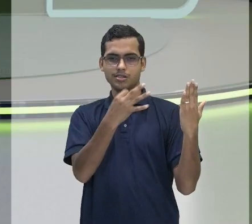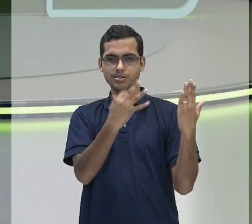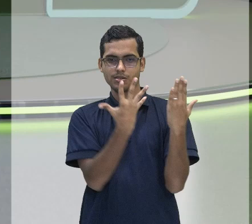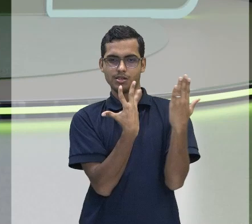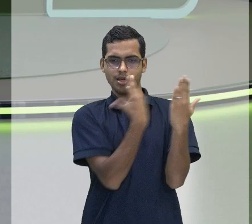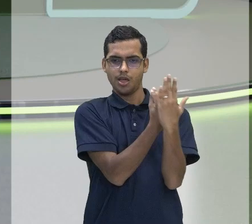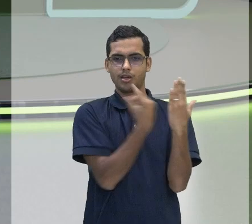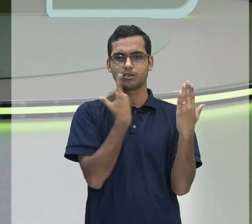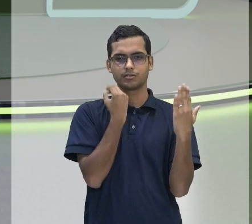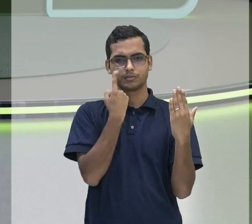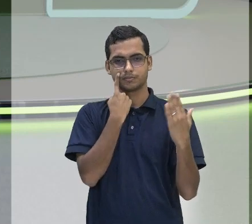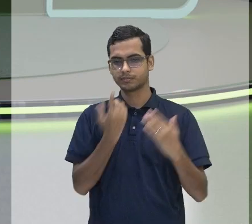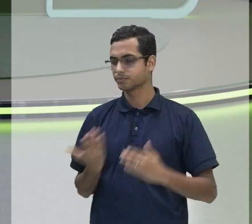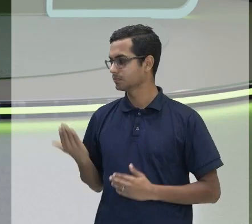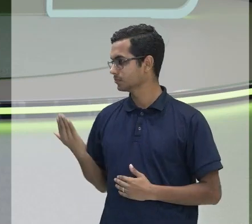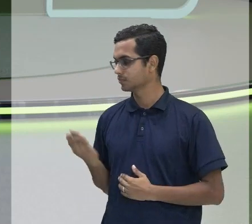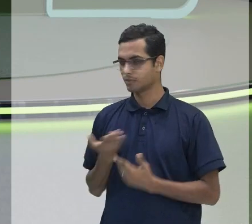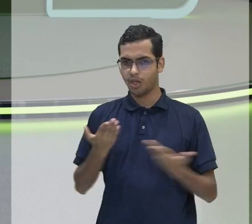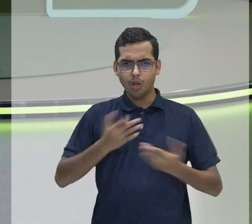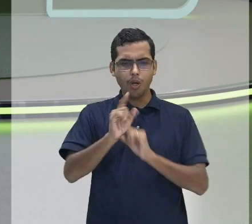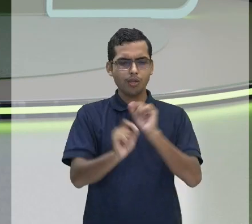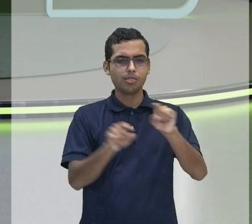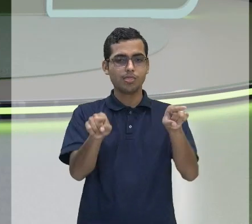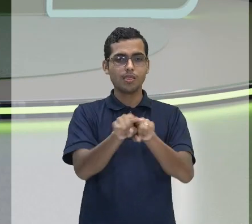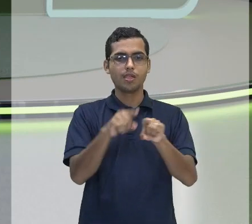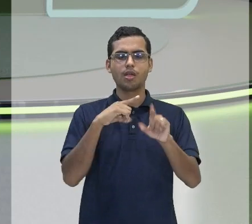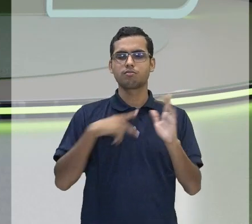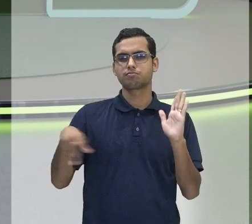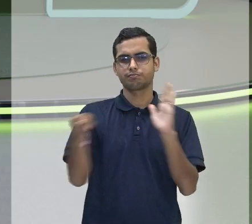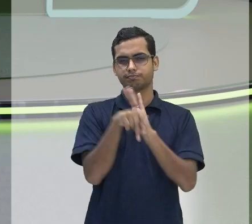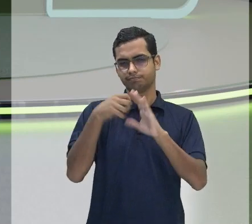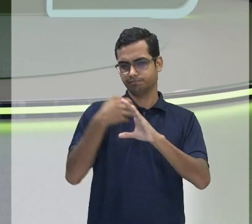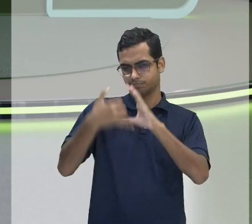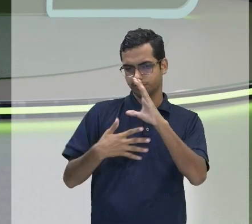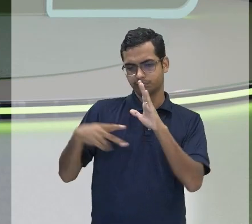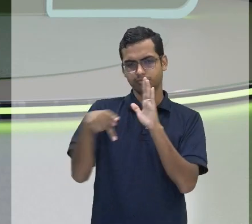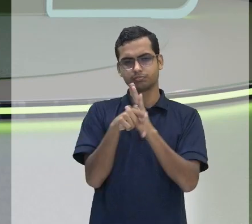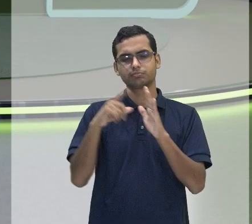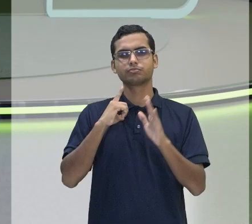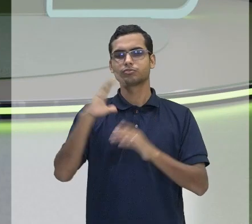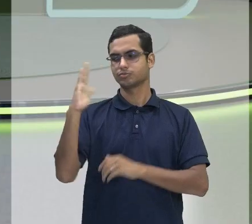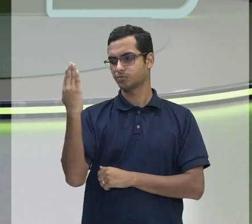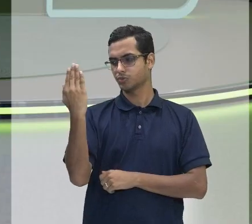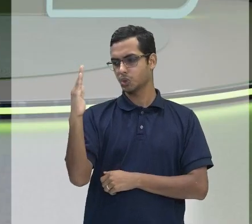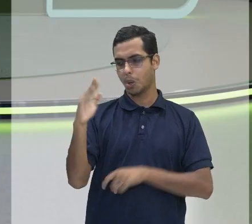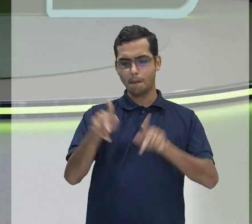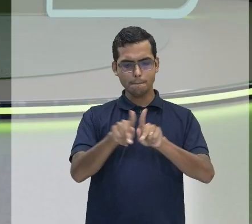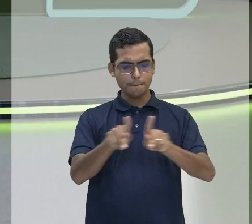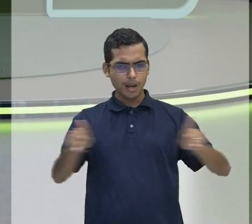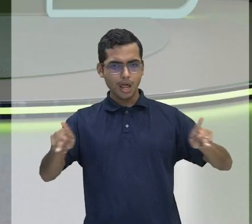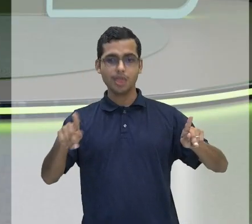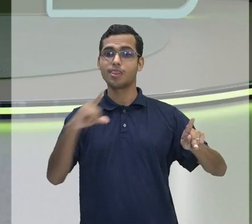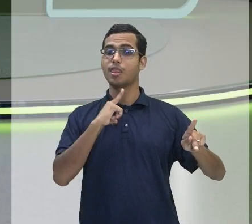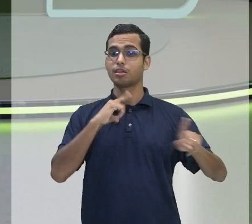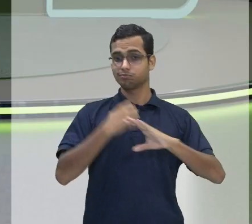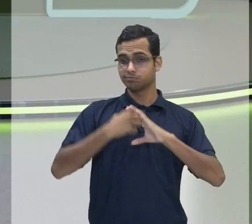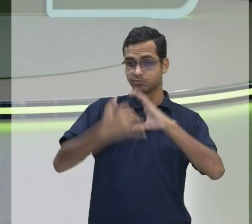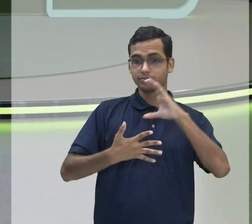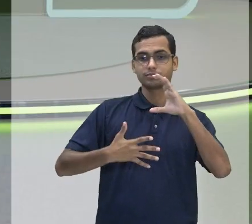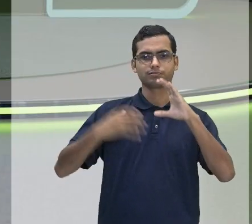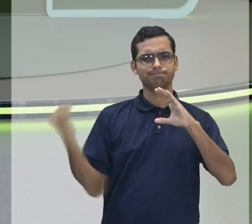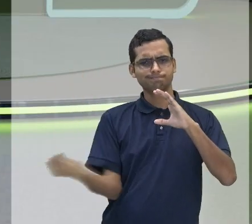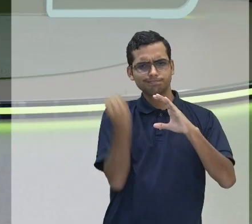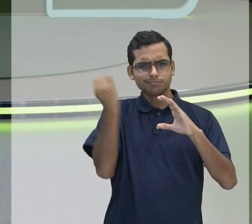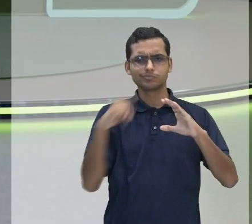Agora nós temos as propriedades, né, dos espelhos planos, porque os espelhos planos, eles têm algumas propriedades importantes que nós